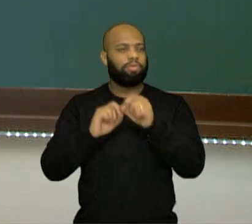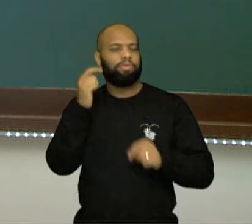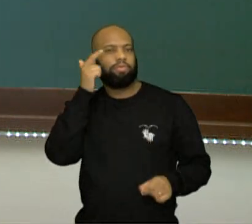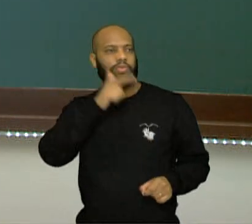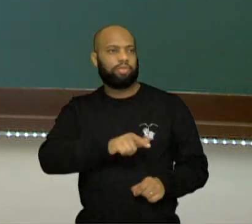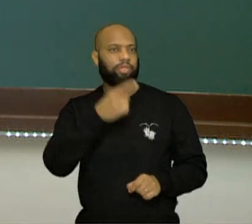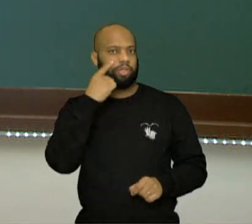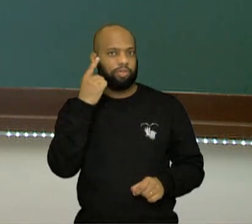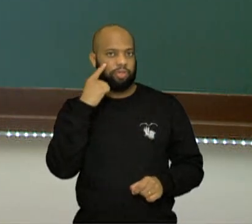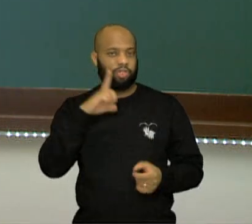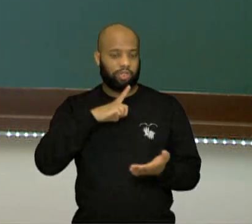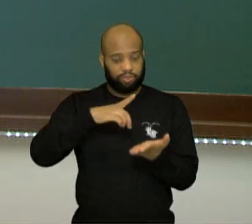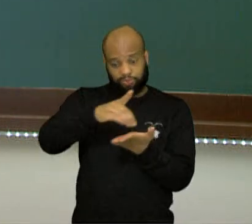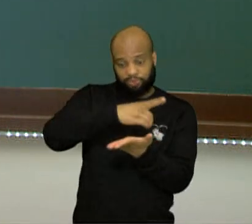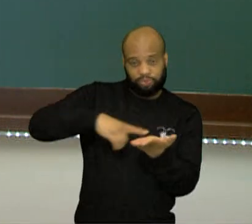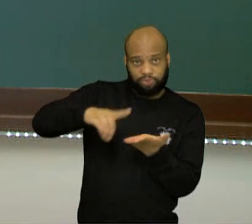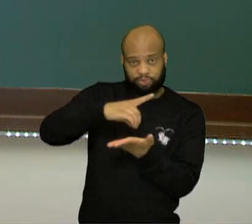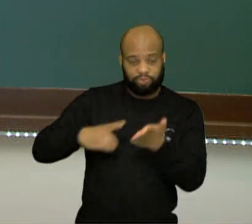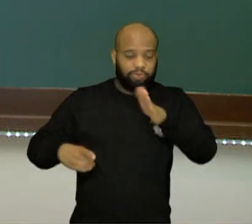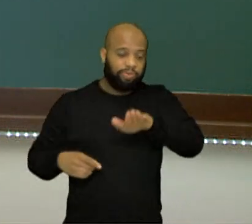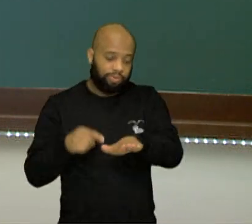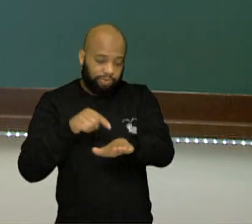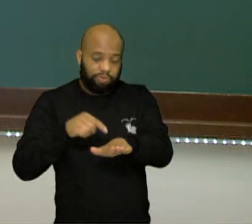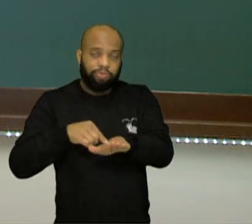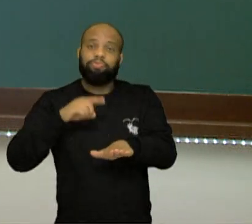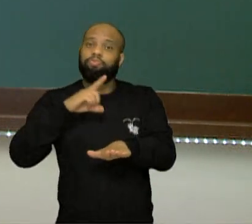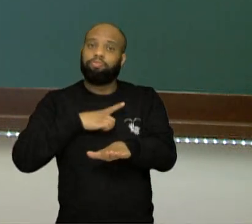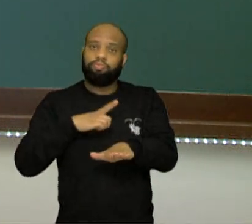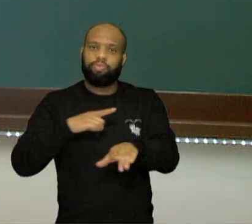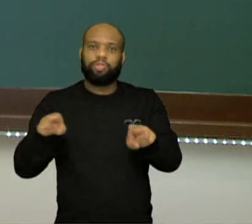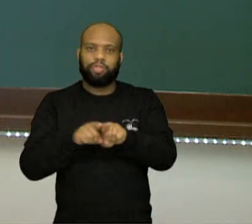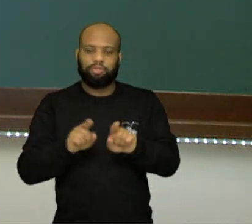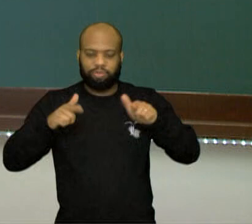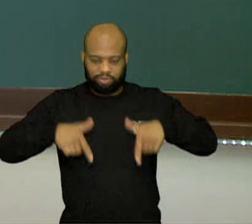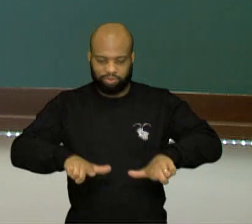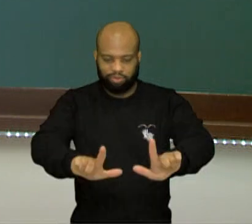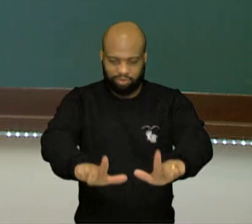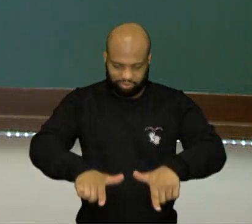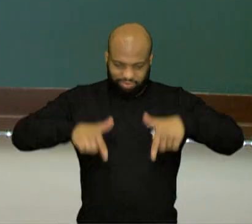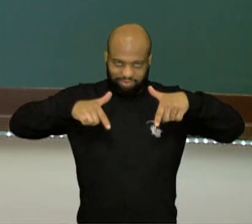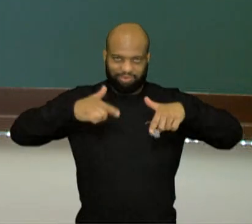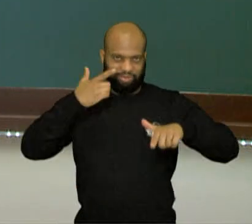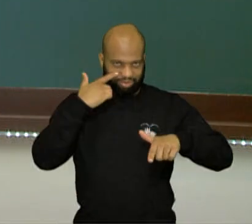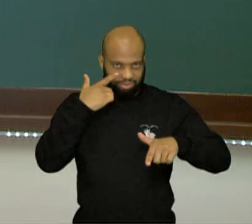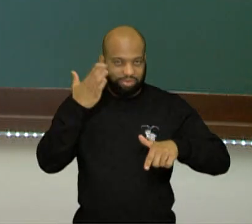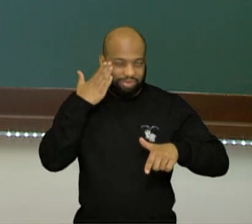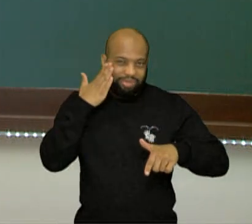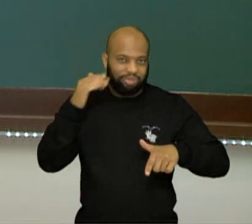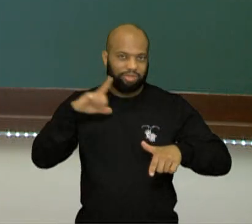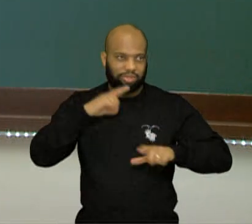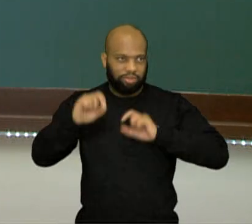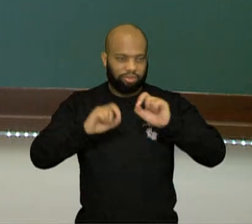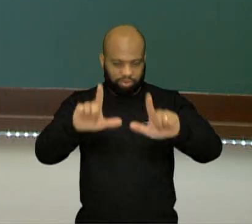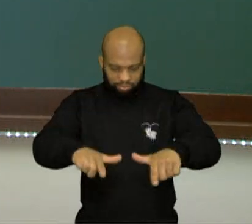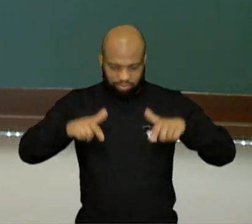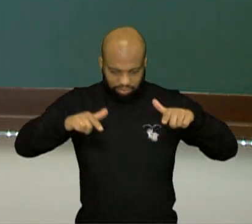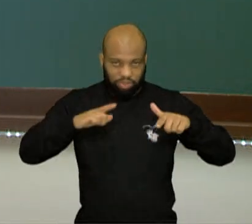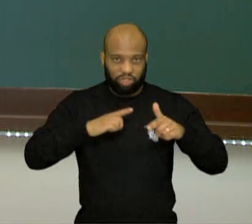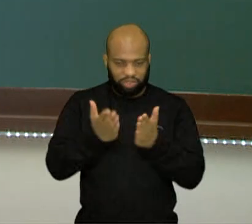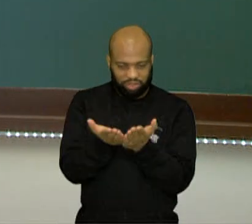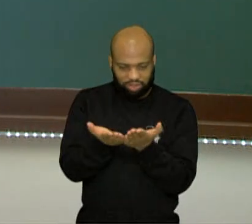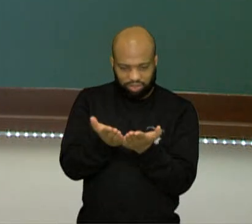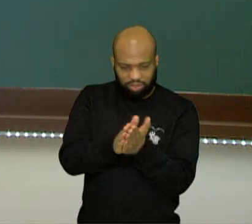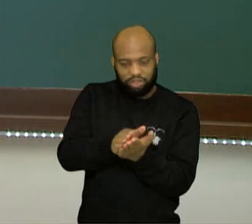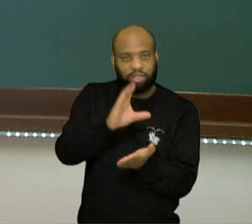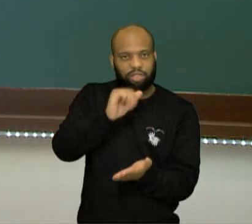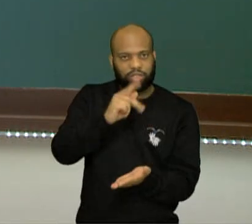conseguia ver no DVD ou ainda mais tempo atrás nas fitas VHS, você tinha uma sinopse, então na capinha lá do